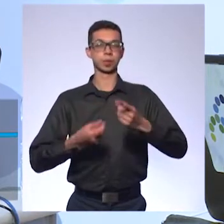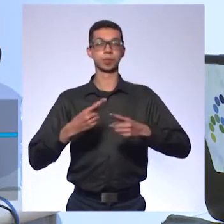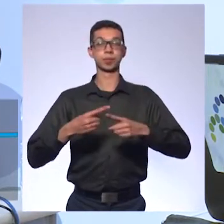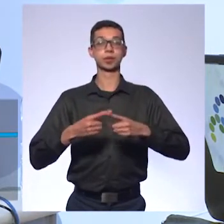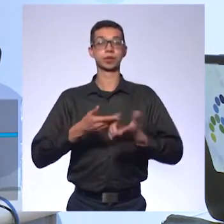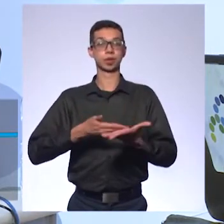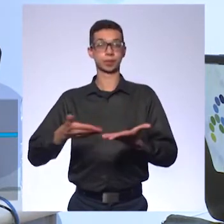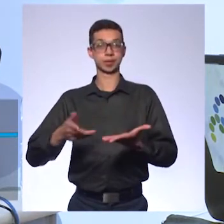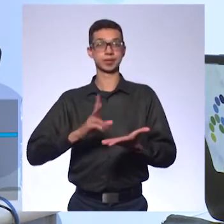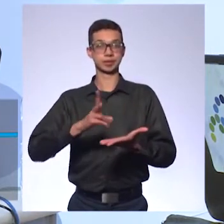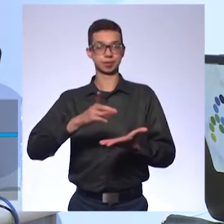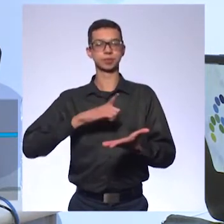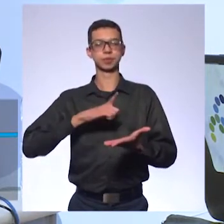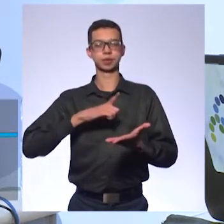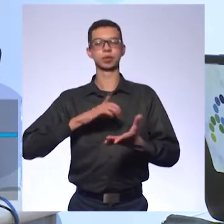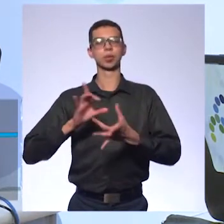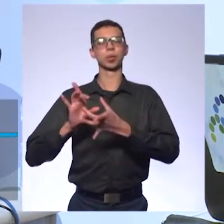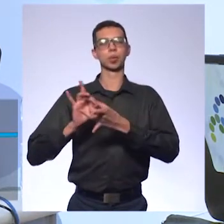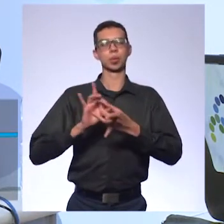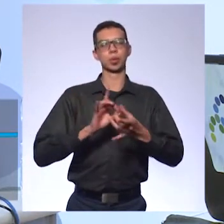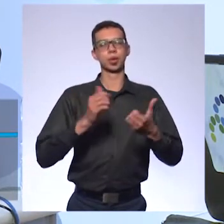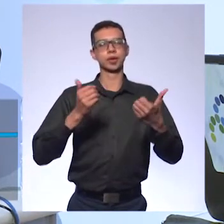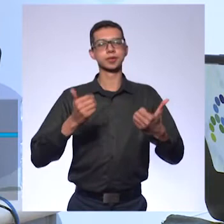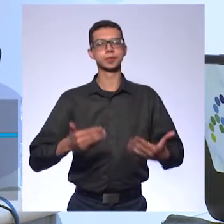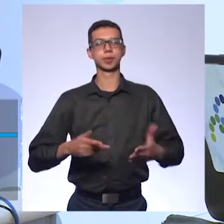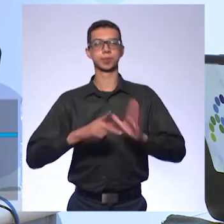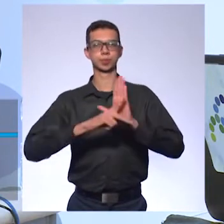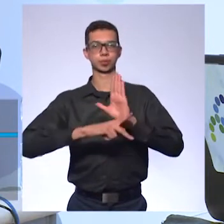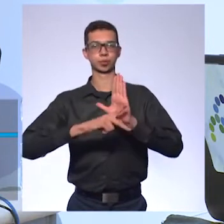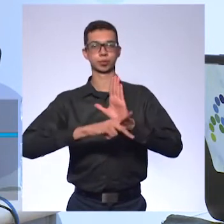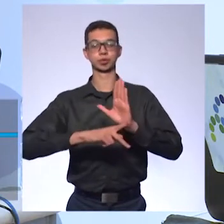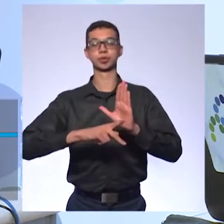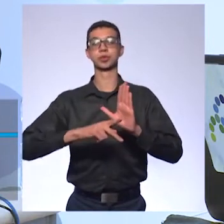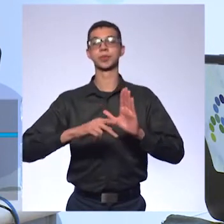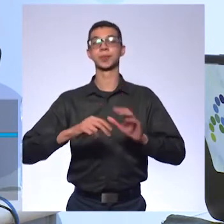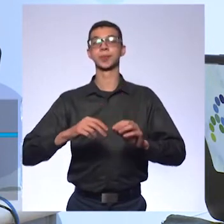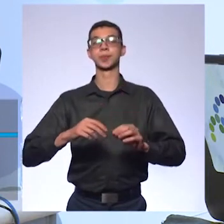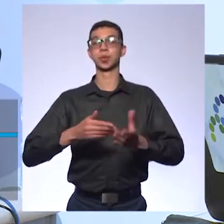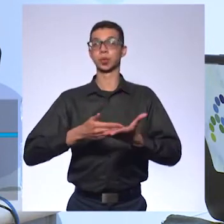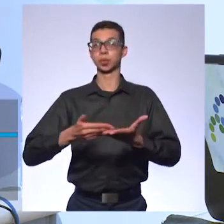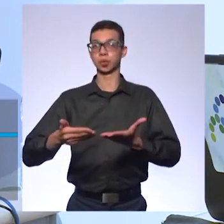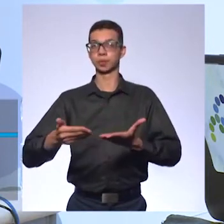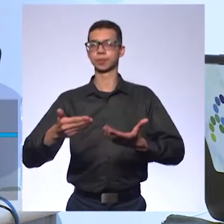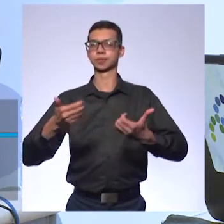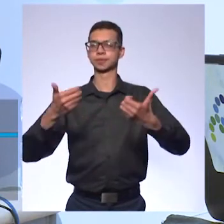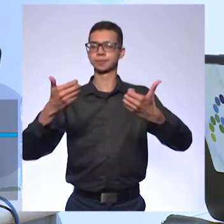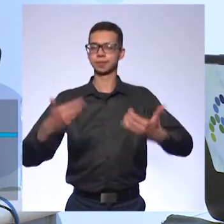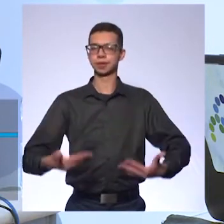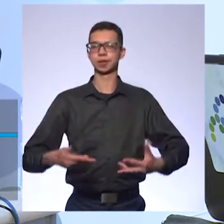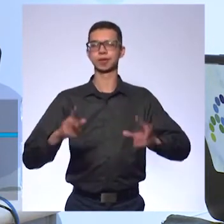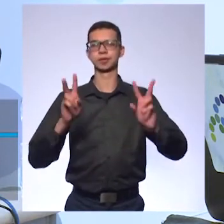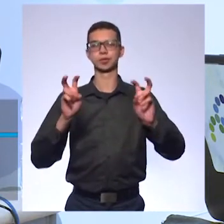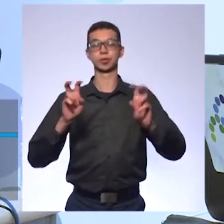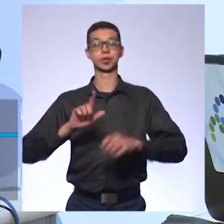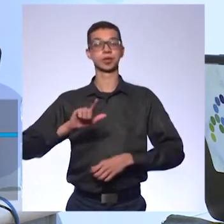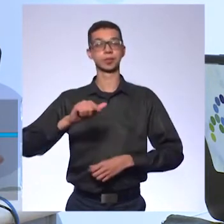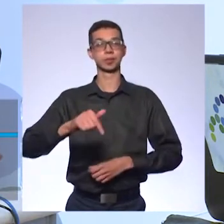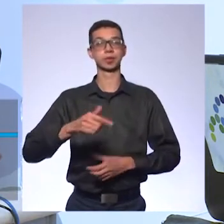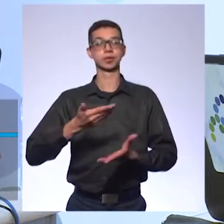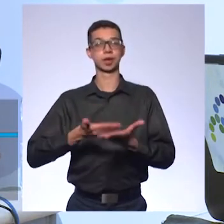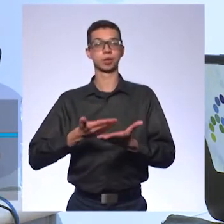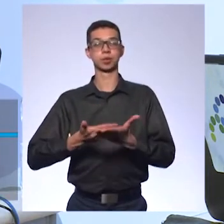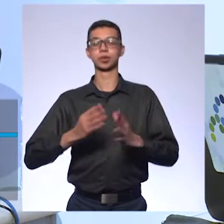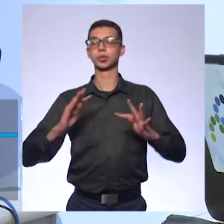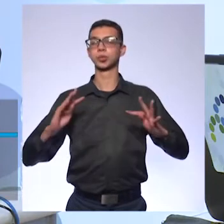um projeto, uma iniciativa da pasta. Depois a gente faz a apresentação das informações gerais da aula, como a